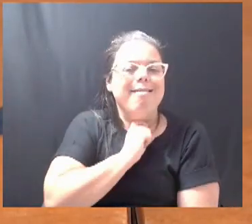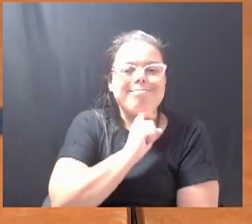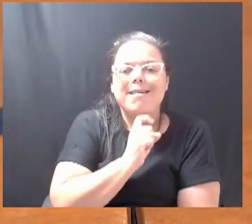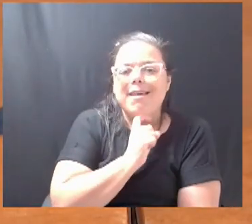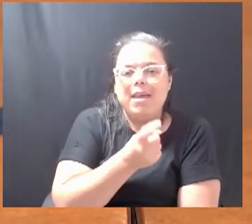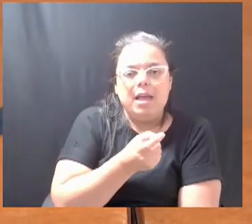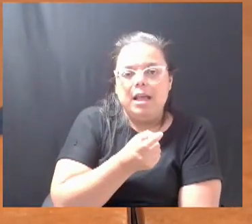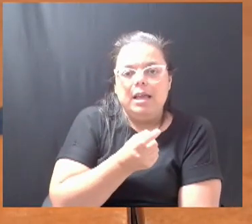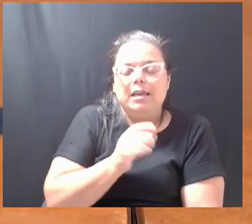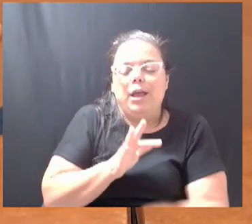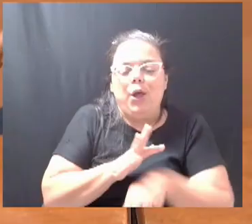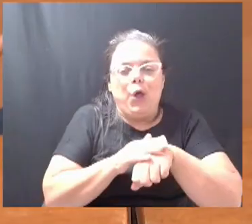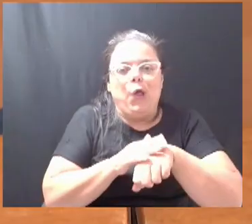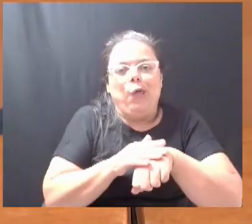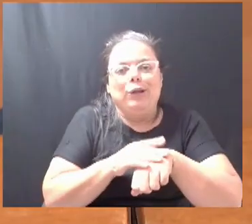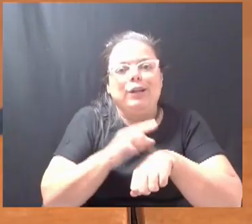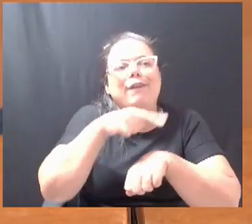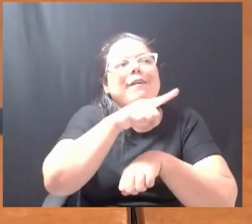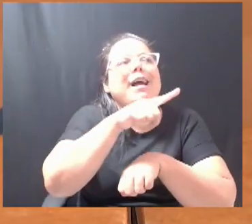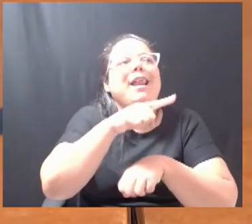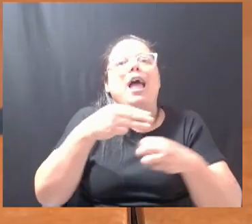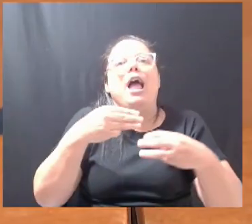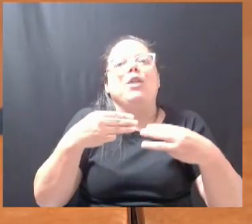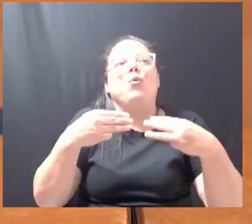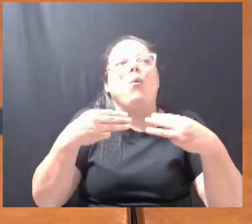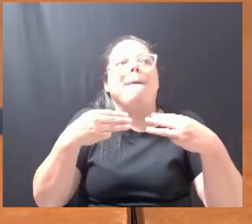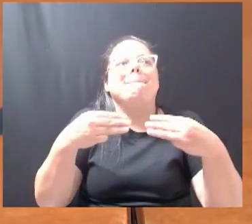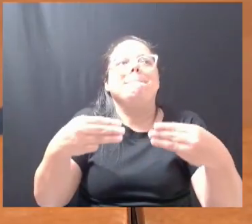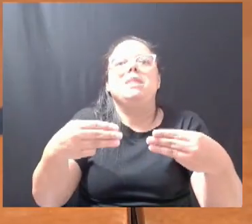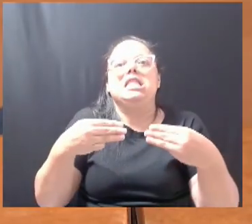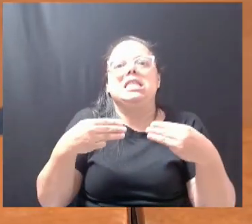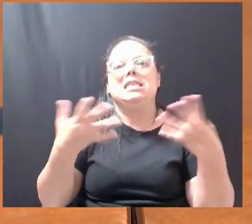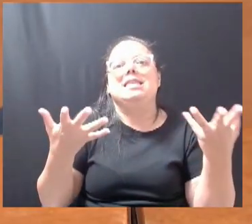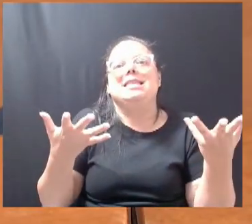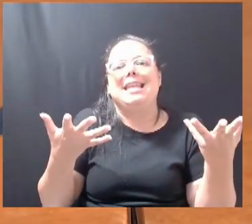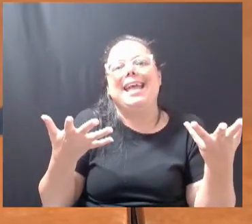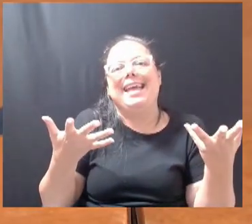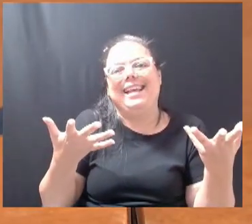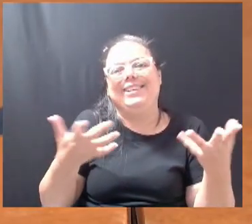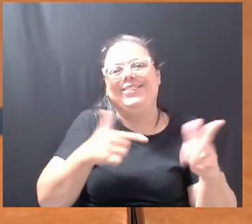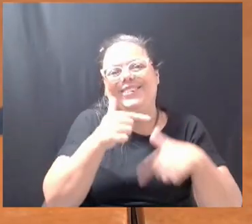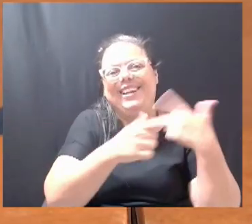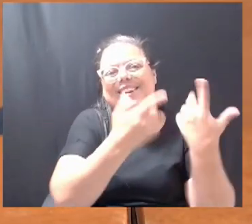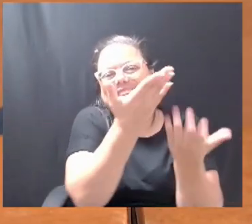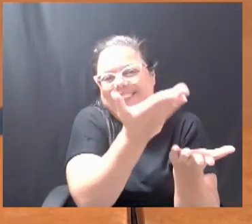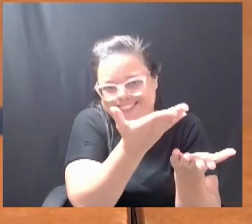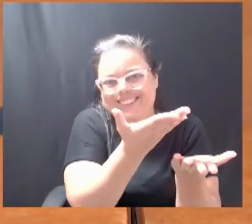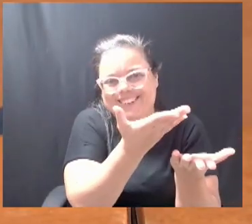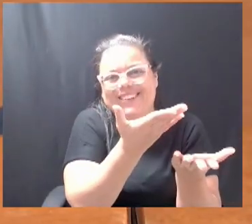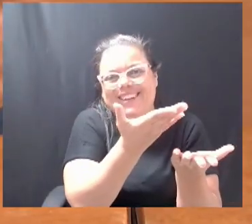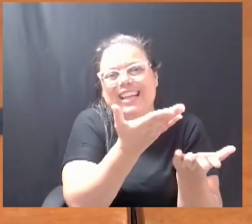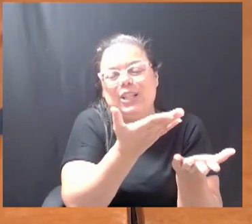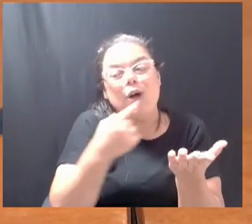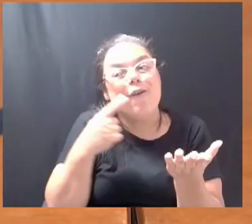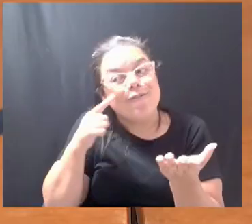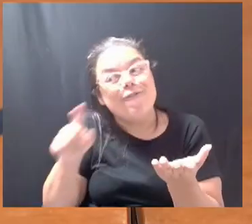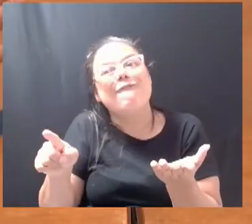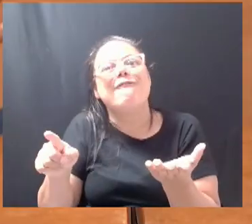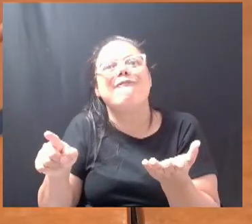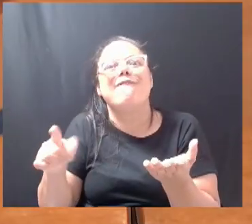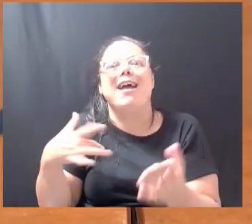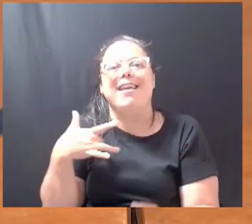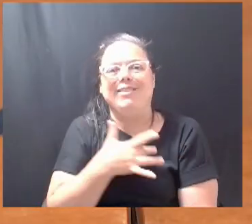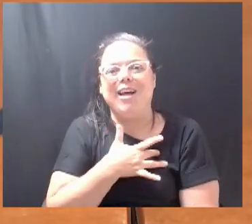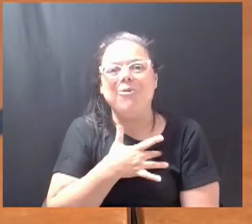da Saúde lá em Brasília. A eleição é que a gente dá muita importância à eleição geral. E tem que dar mesmo,